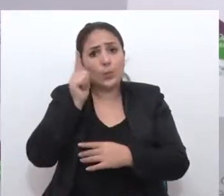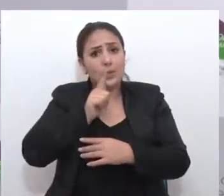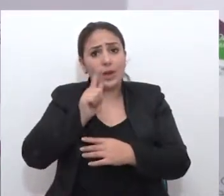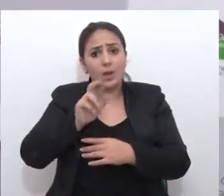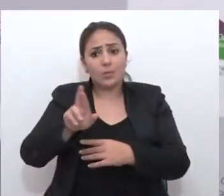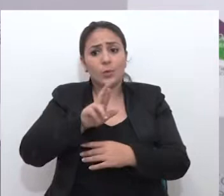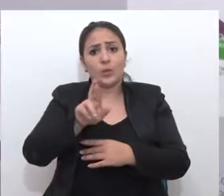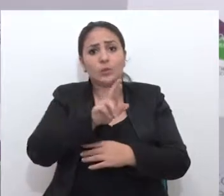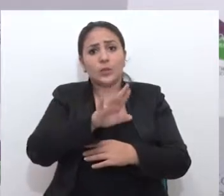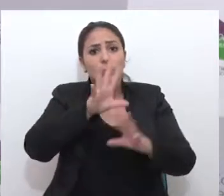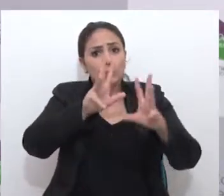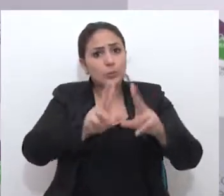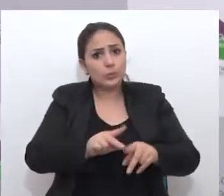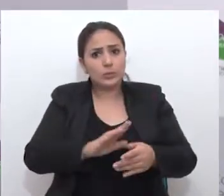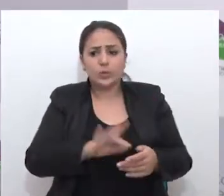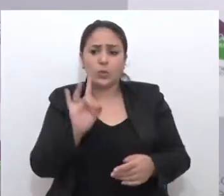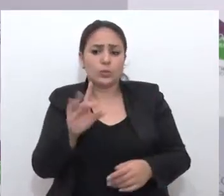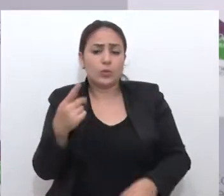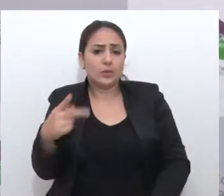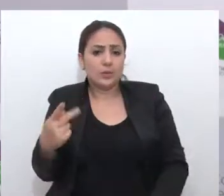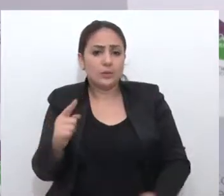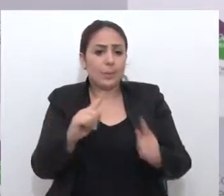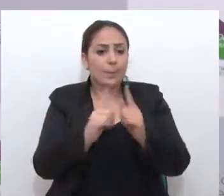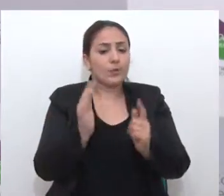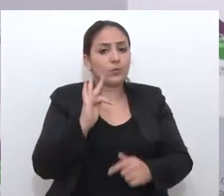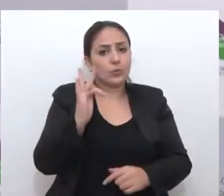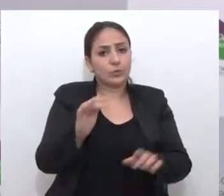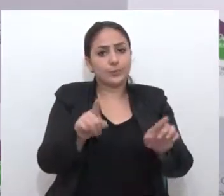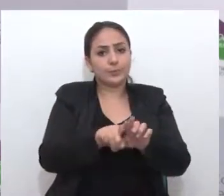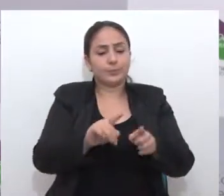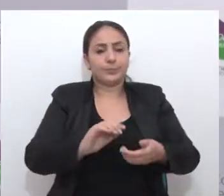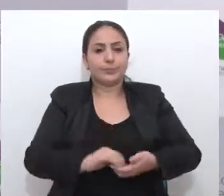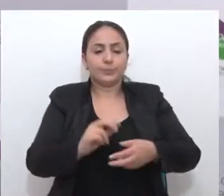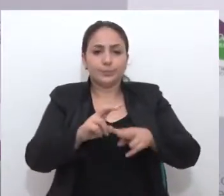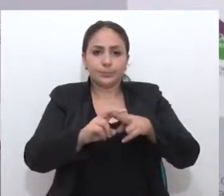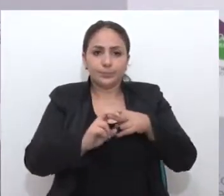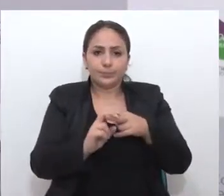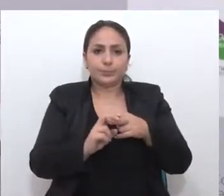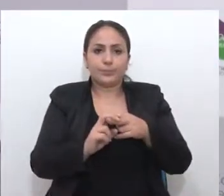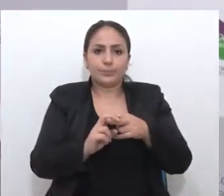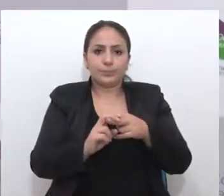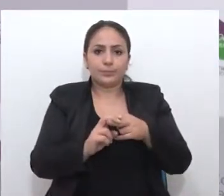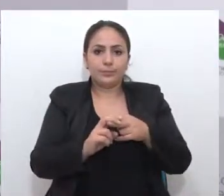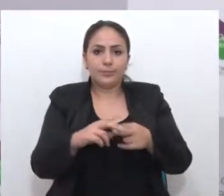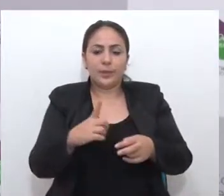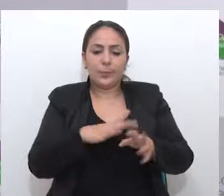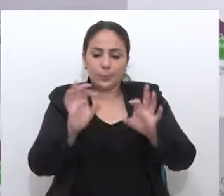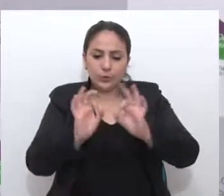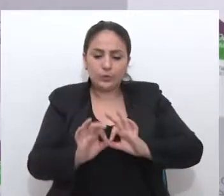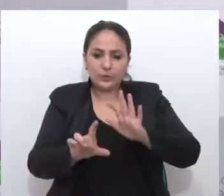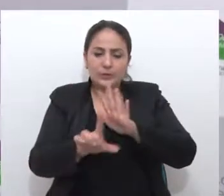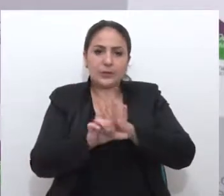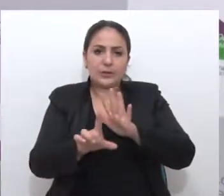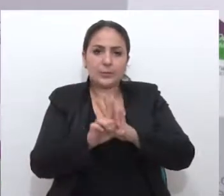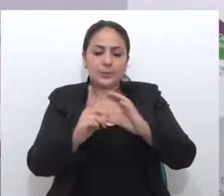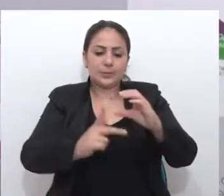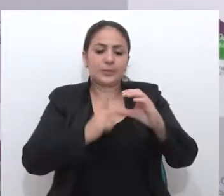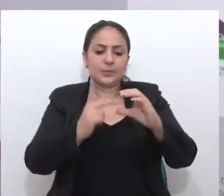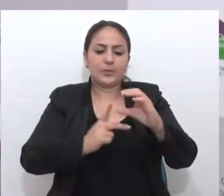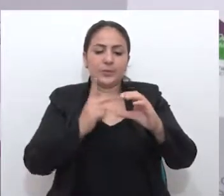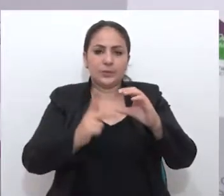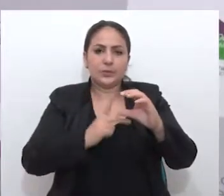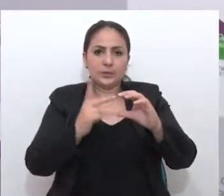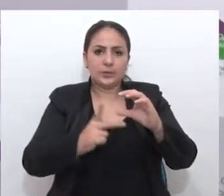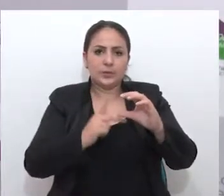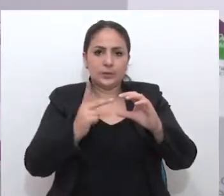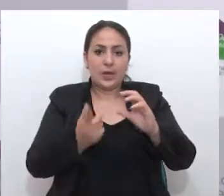instável para o conjunto do governo municipal, não só desse, mas para o futuro também. Então é nesse sentido que está vindo um projeto de lei